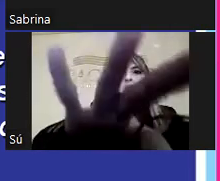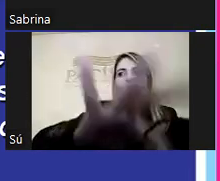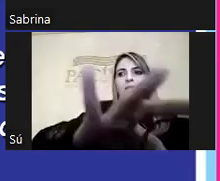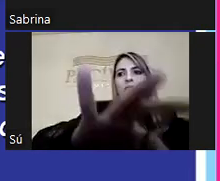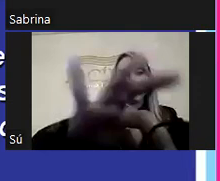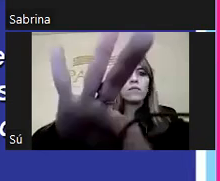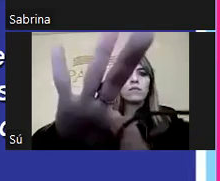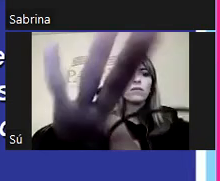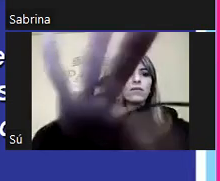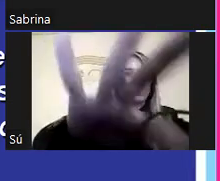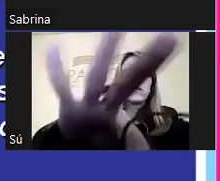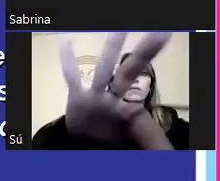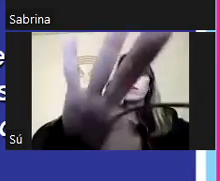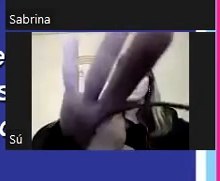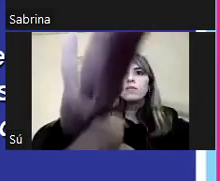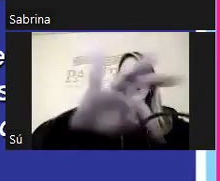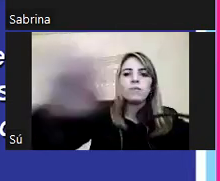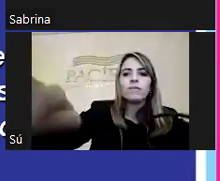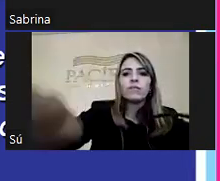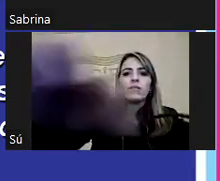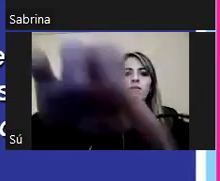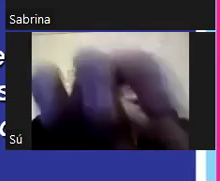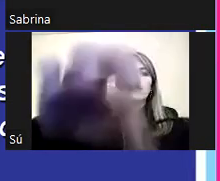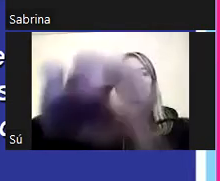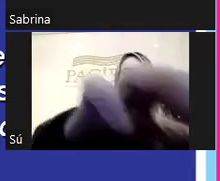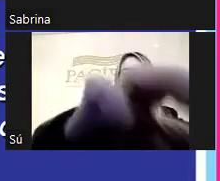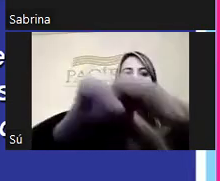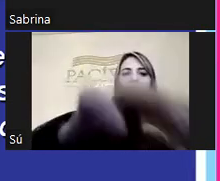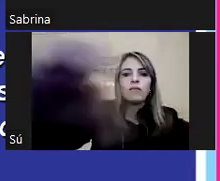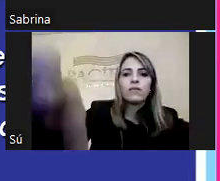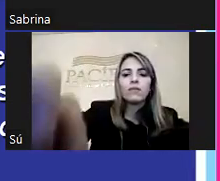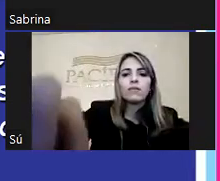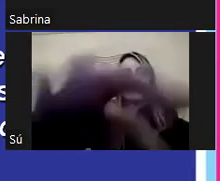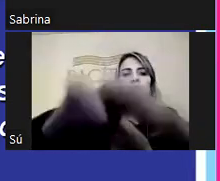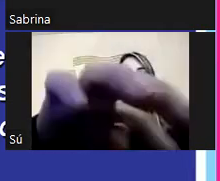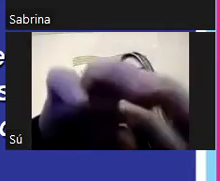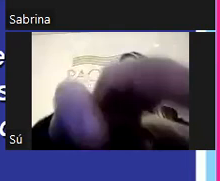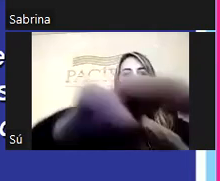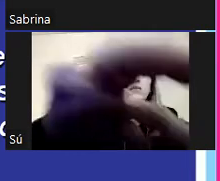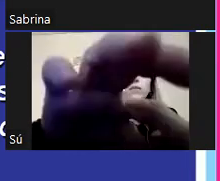passar roupa, dobrava para bater na criança, uma agressão absurda,